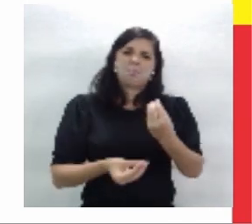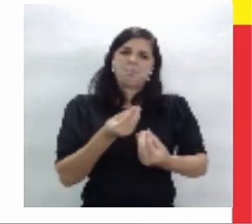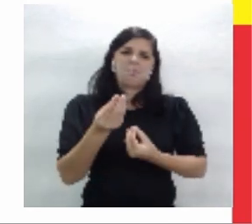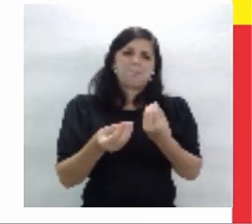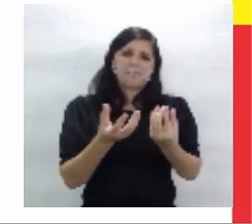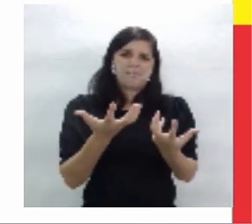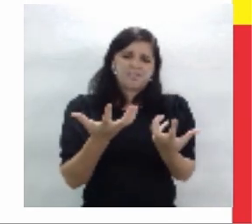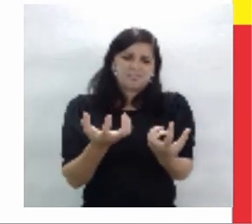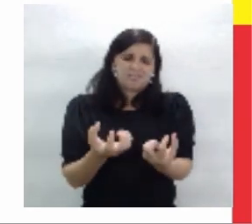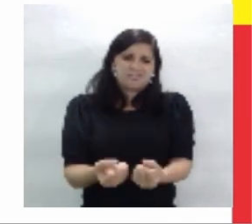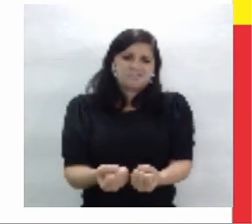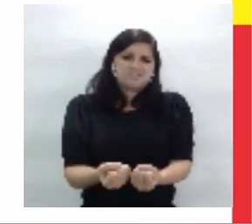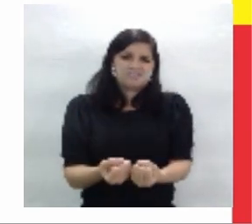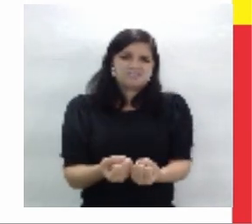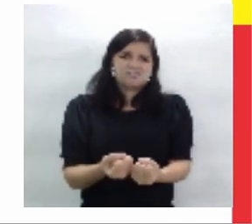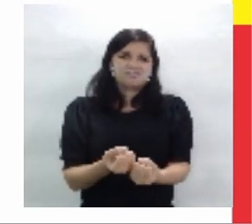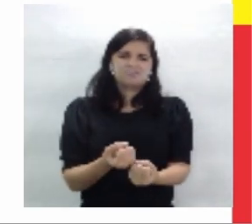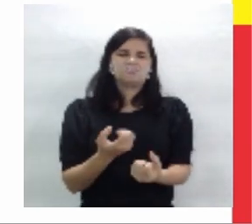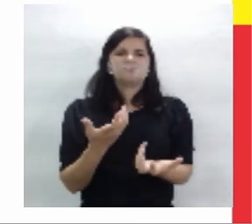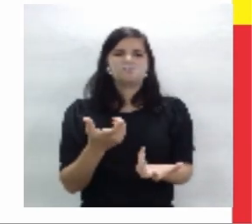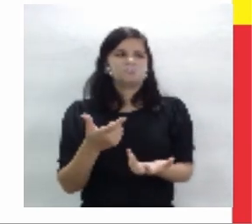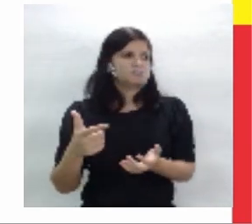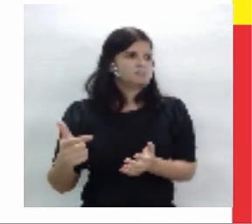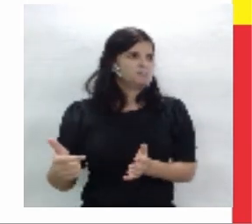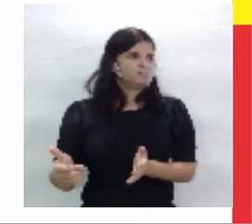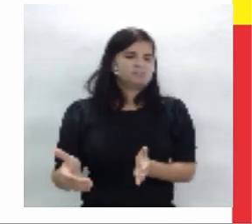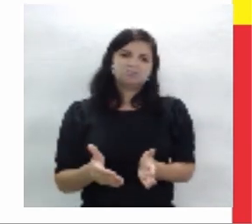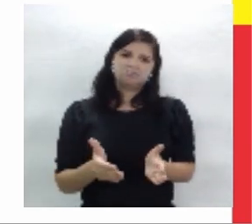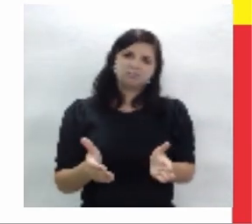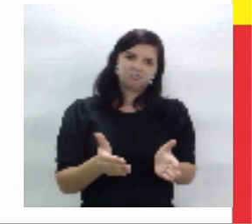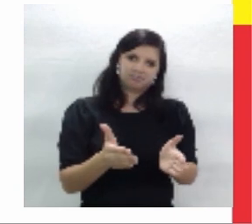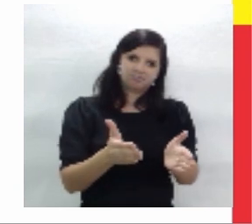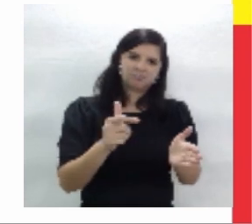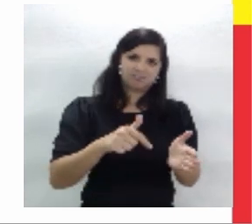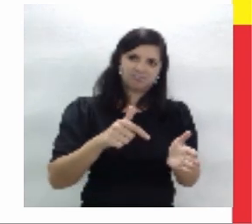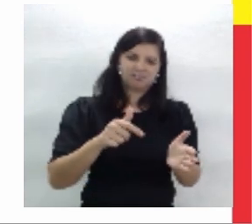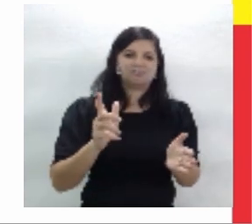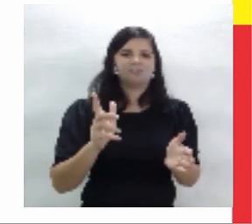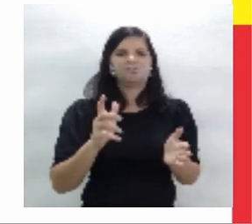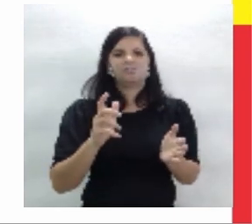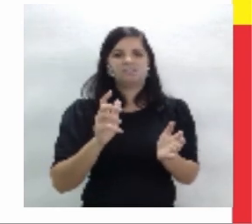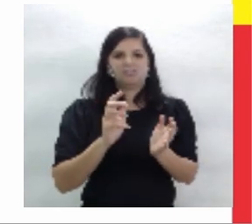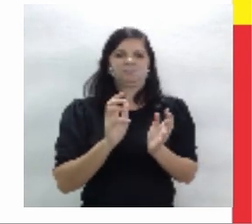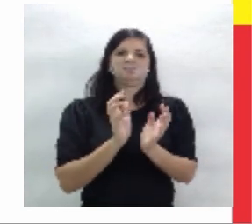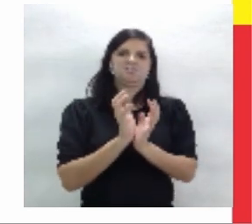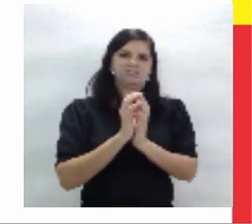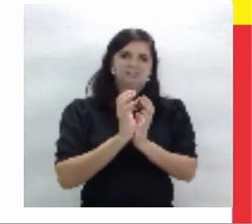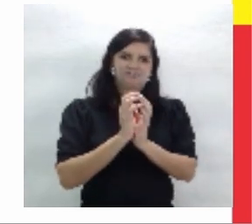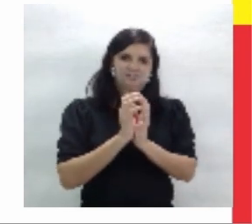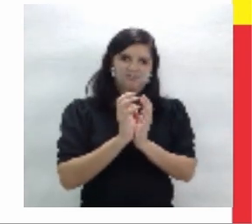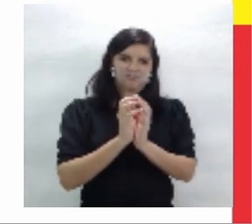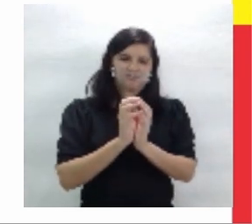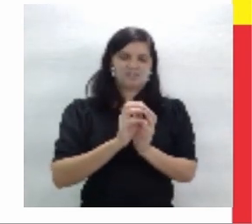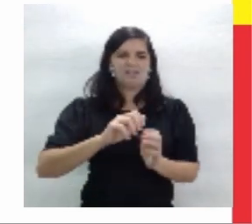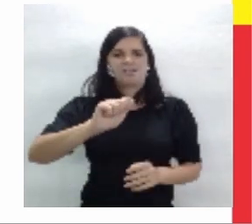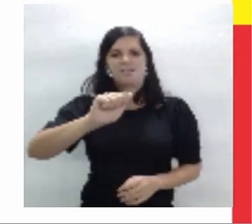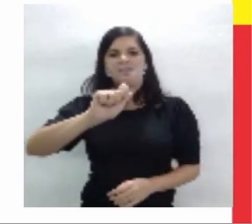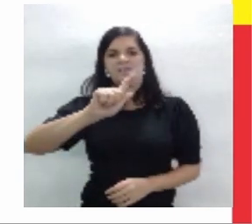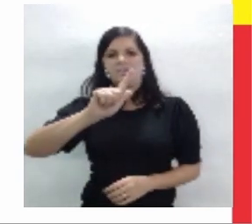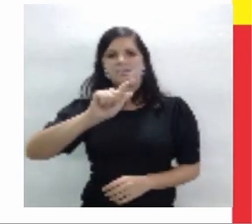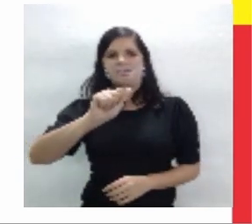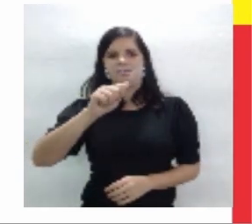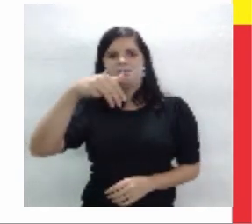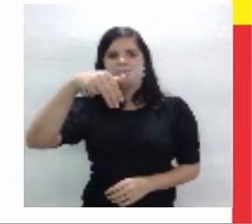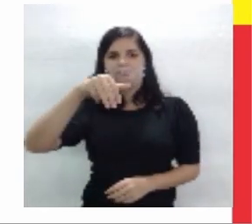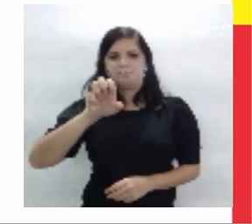Essa água suja. Vocês estão observando, né, um canal bem famoso aqui na região metropolitana do Recife, tá? O canal da Agamenon Magalhães. E